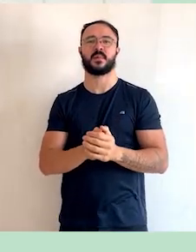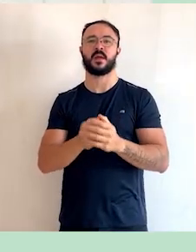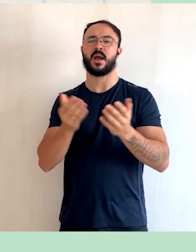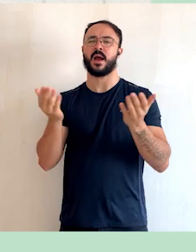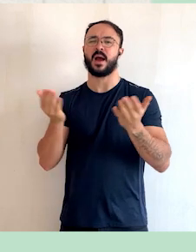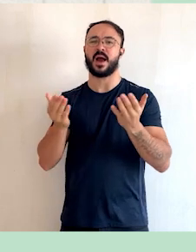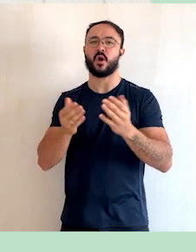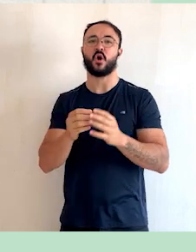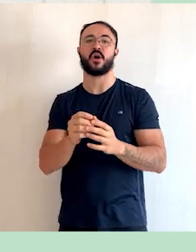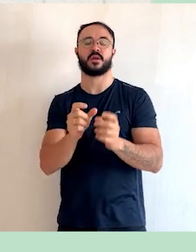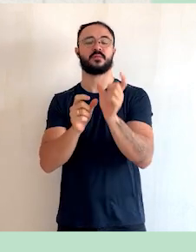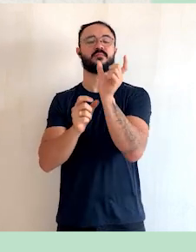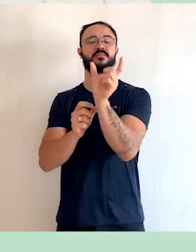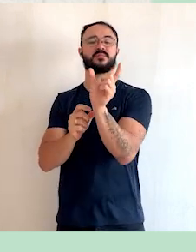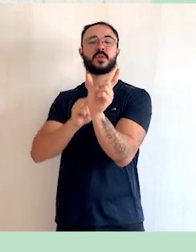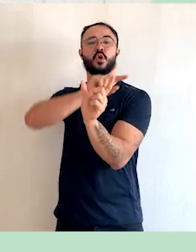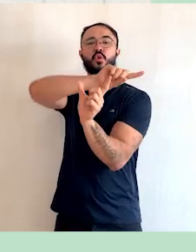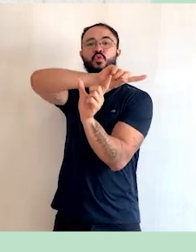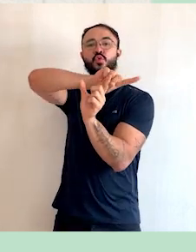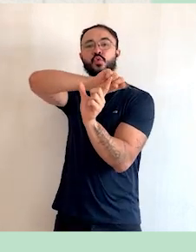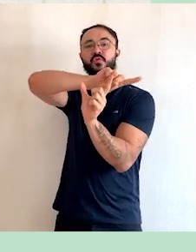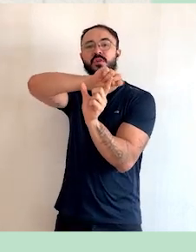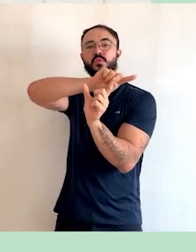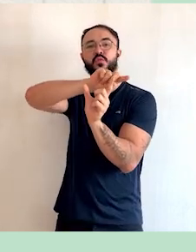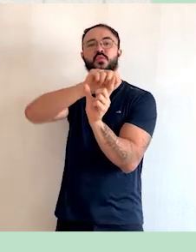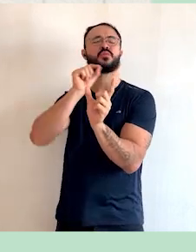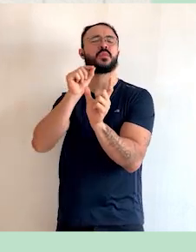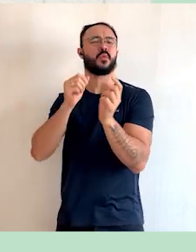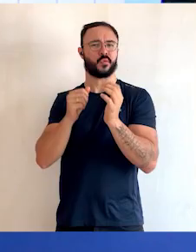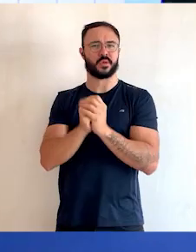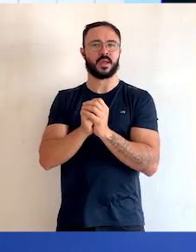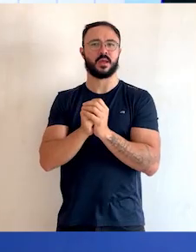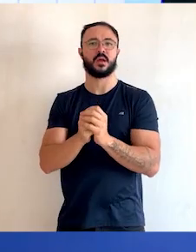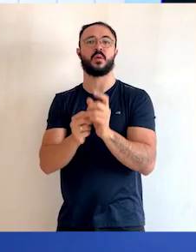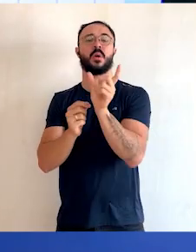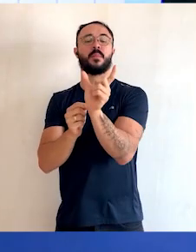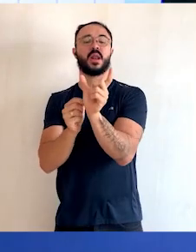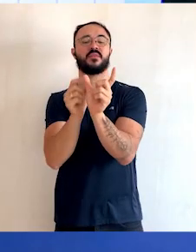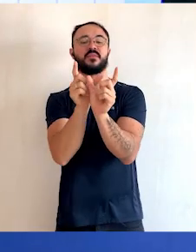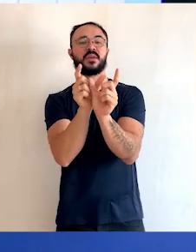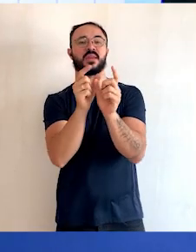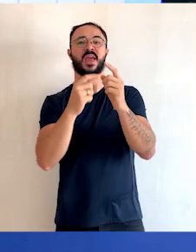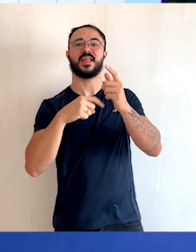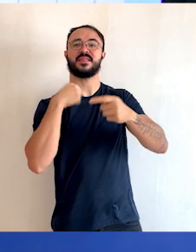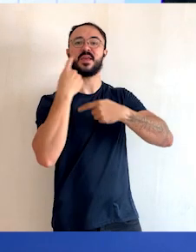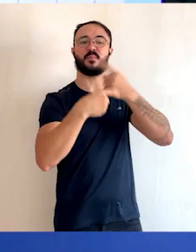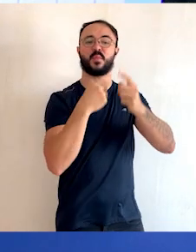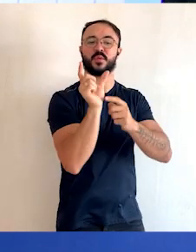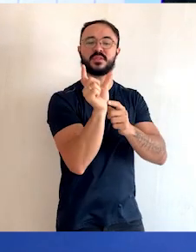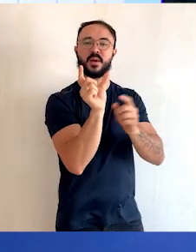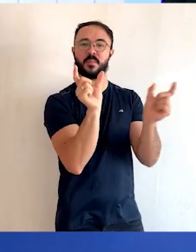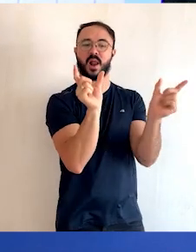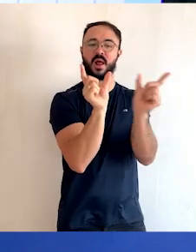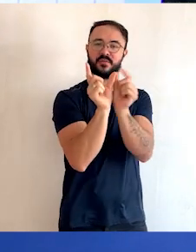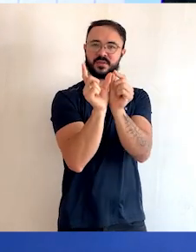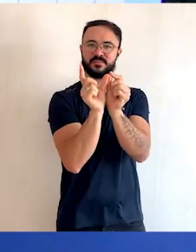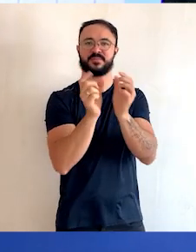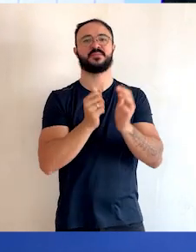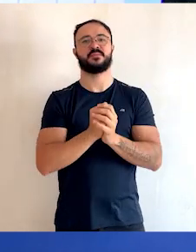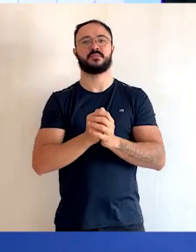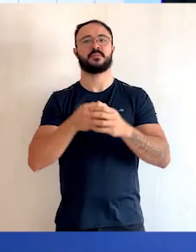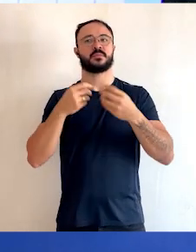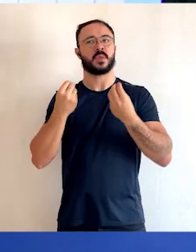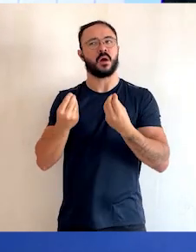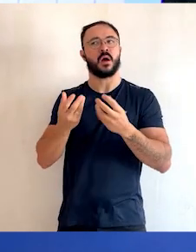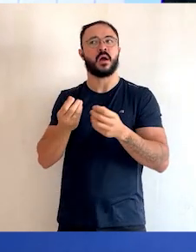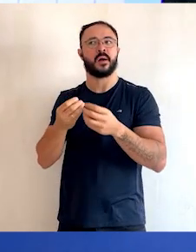que formam palavras a partir de um morfema que sucede o radical, ou seja, o morfema é acrescentado após o